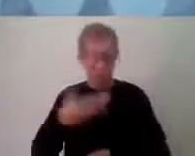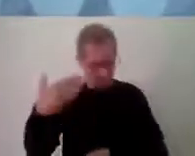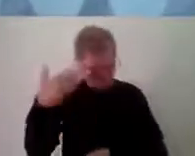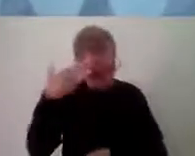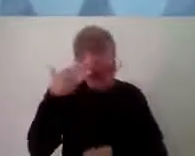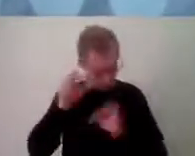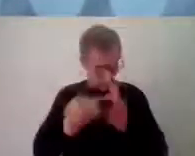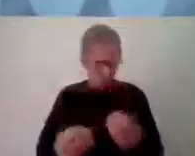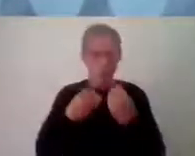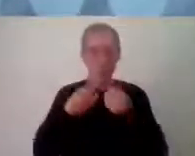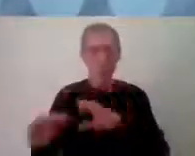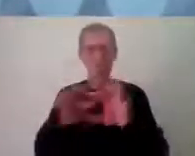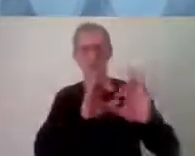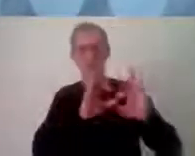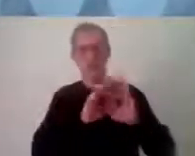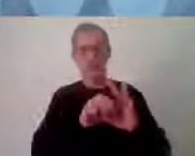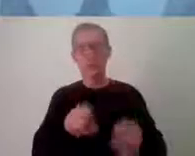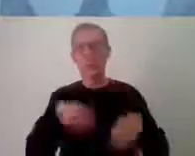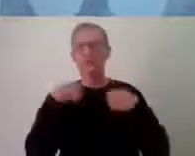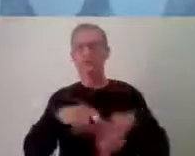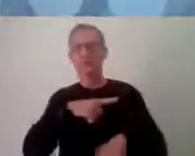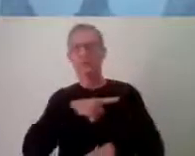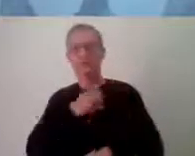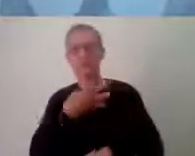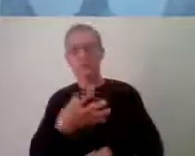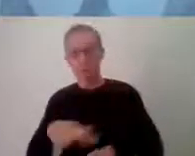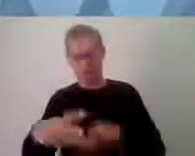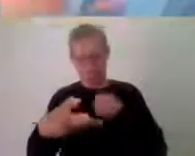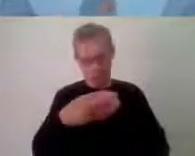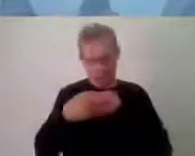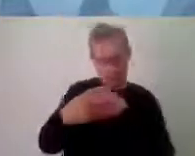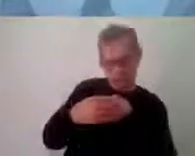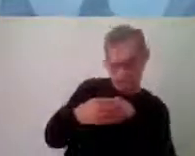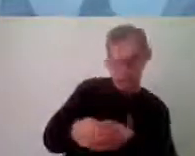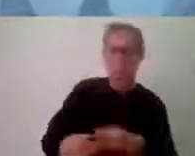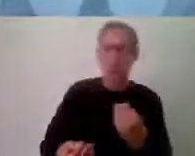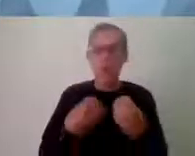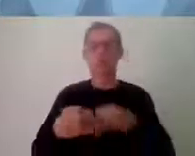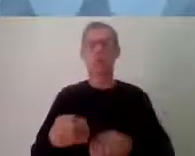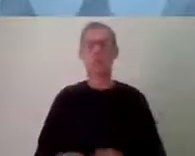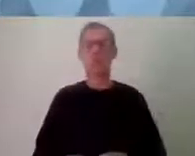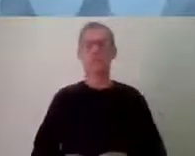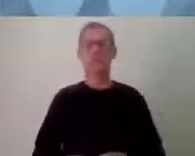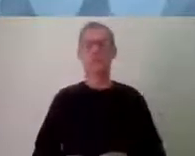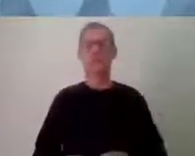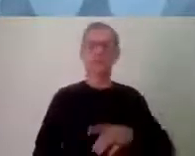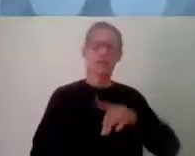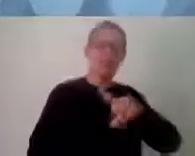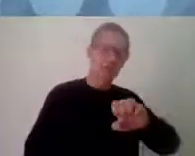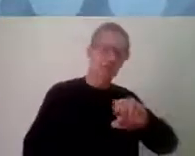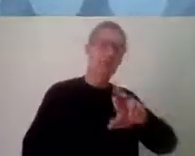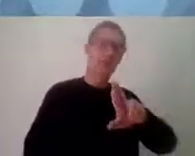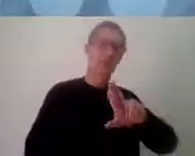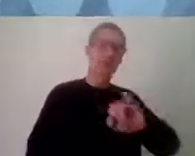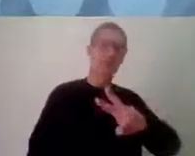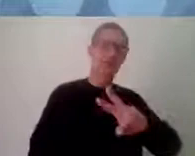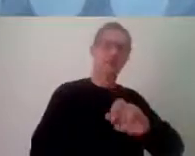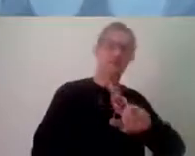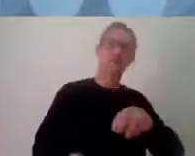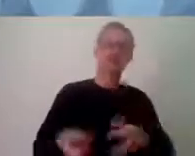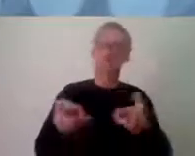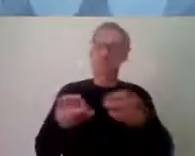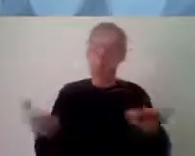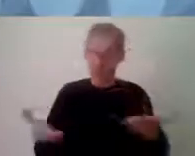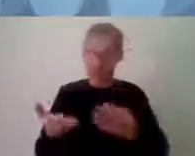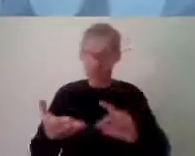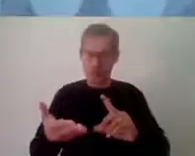saber como integrar, você precisa ter muito bem a noção de como derivar. Afinal de contas, você vai perceber na aula de hoje